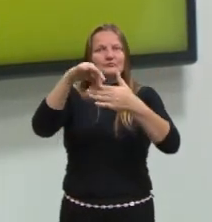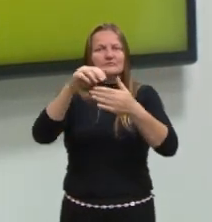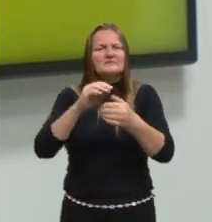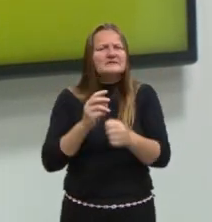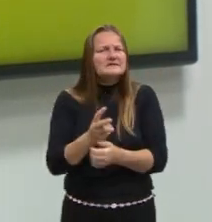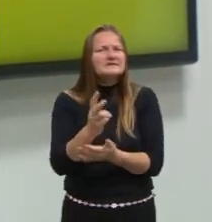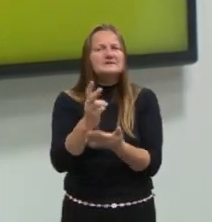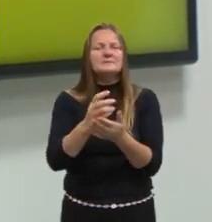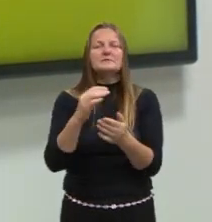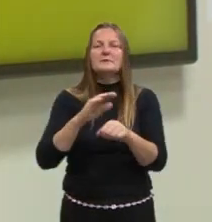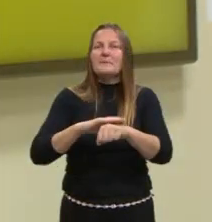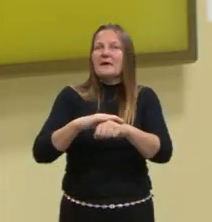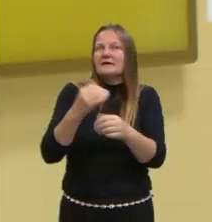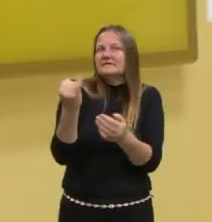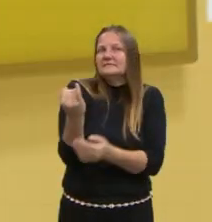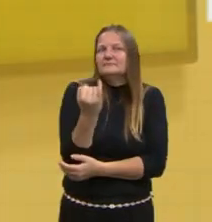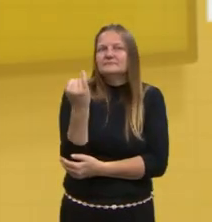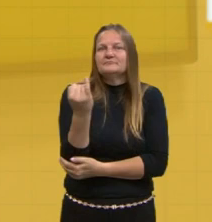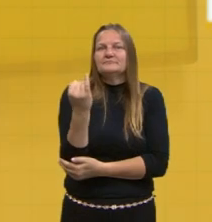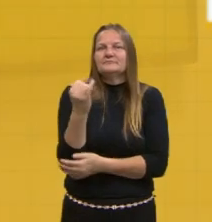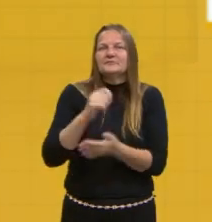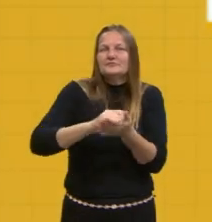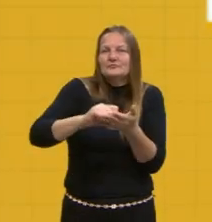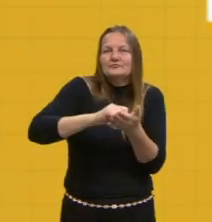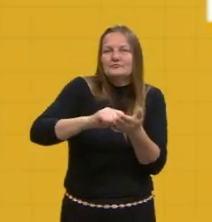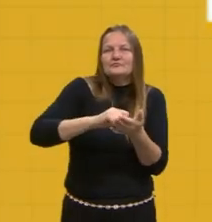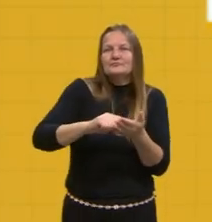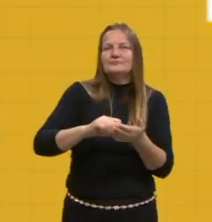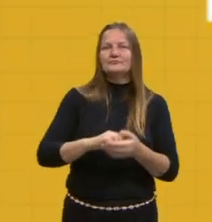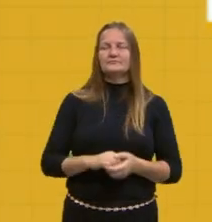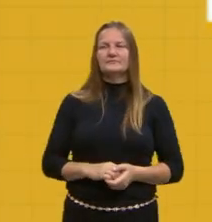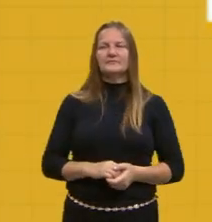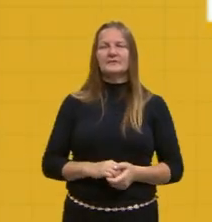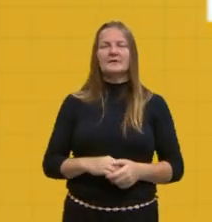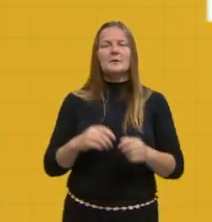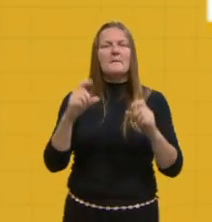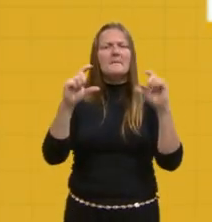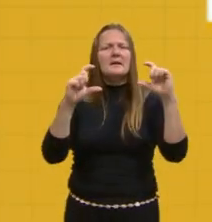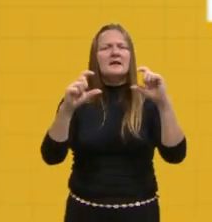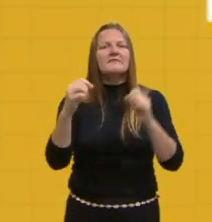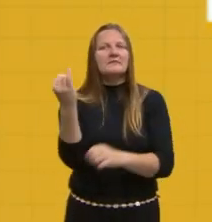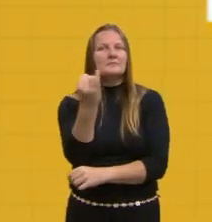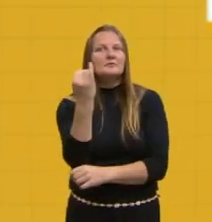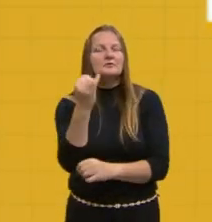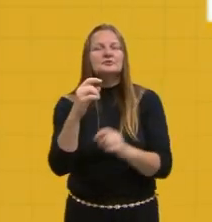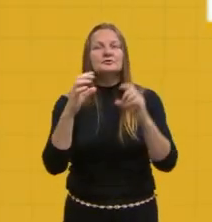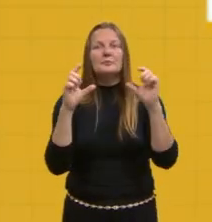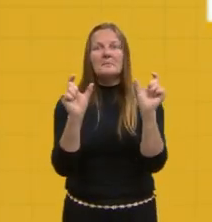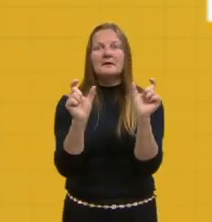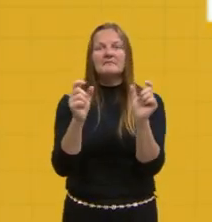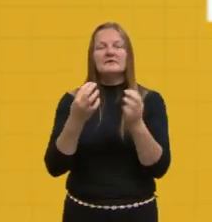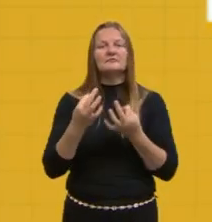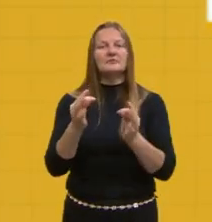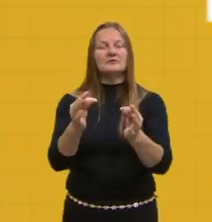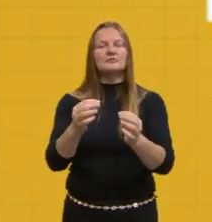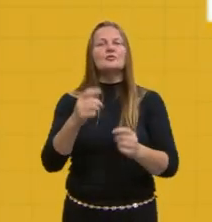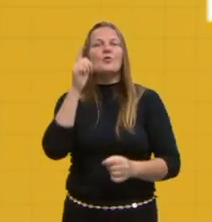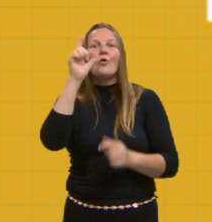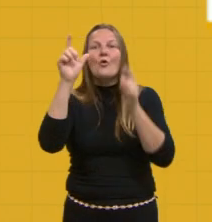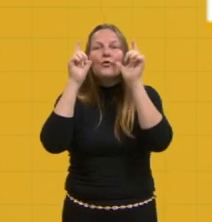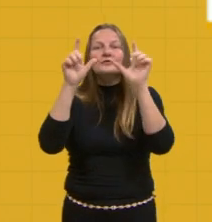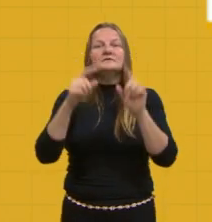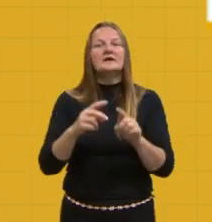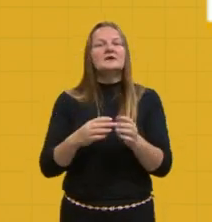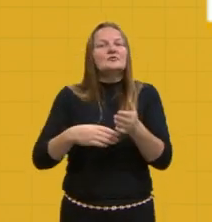sempre os pontos importantes da questão né as palavras-chaves os termos técnicos a gente consegue tirar